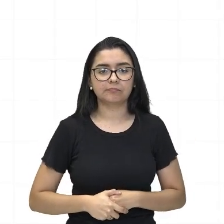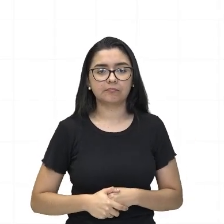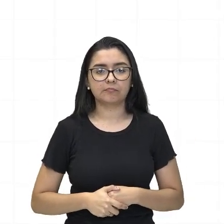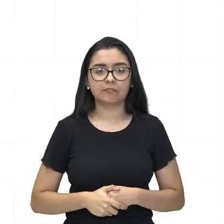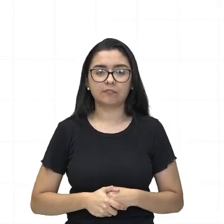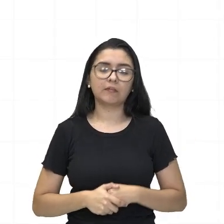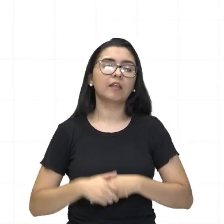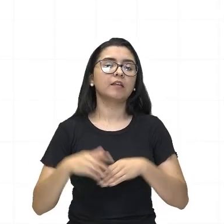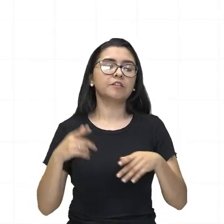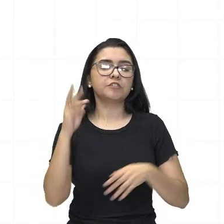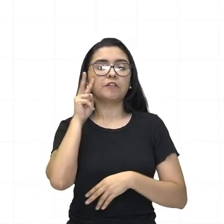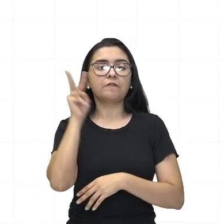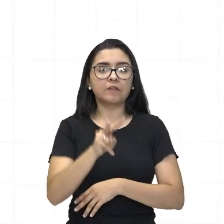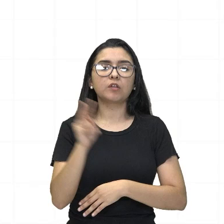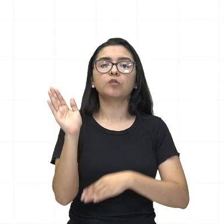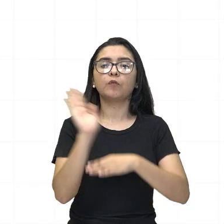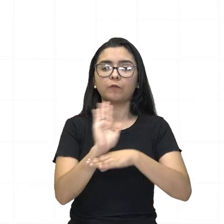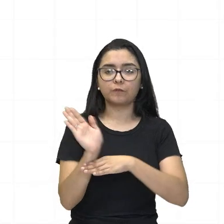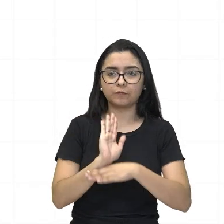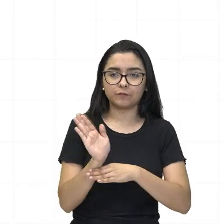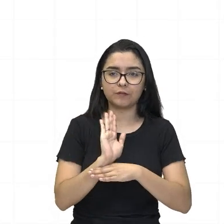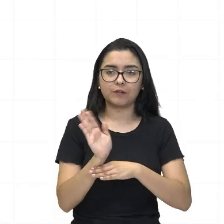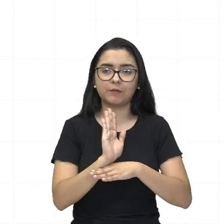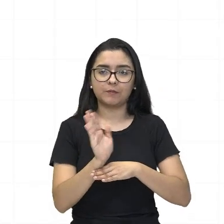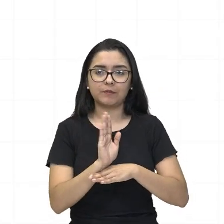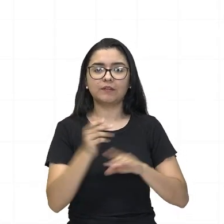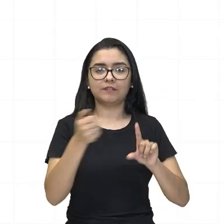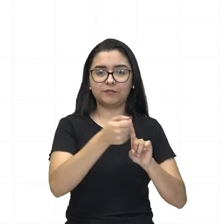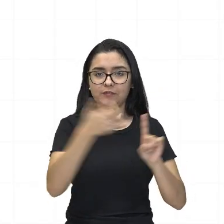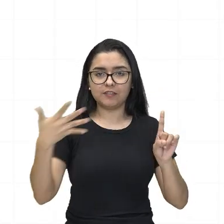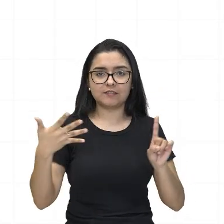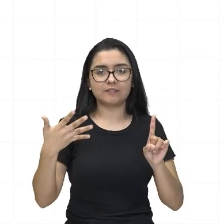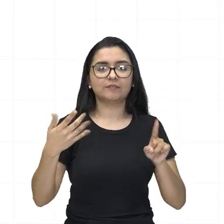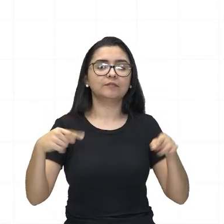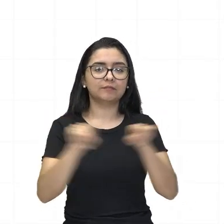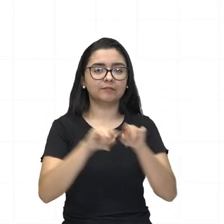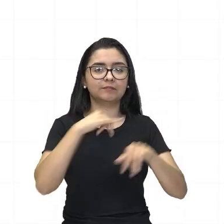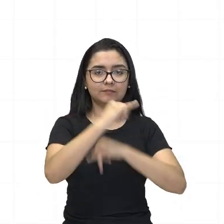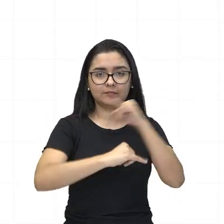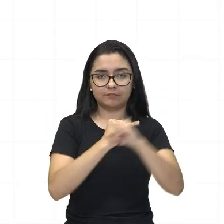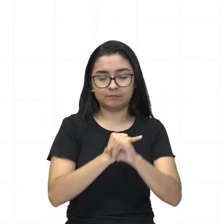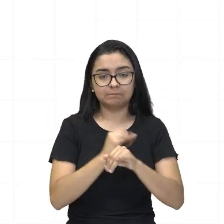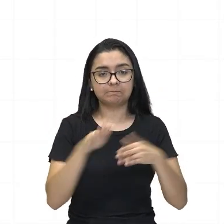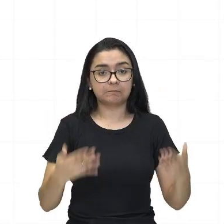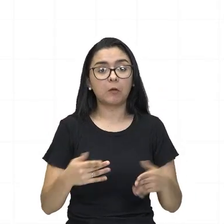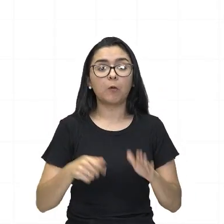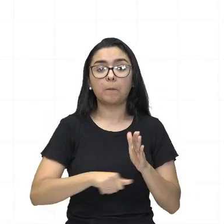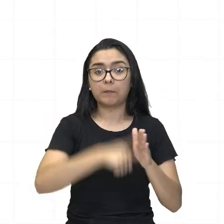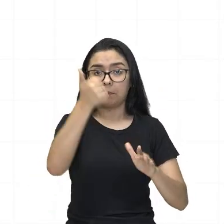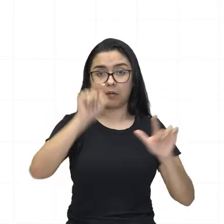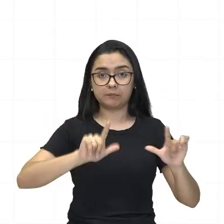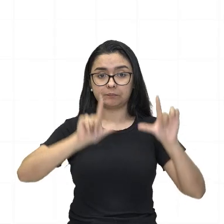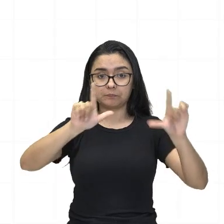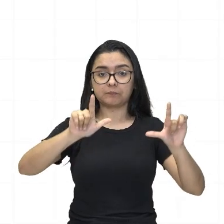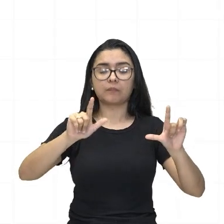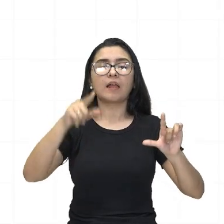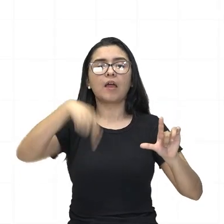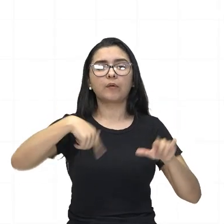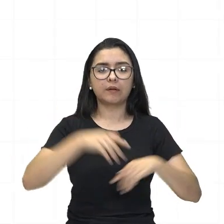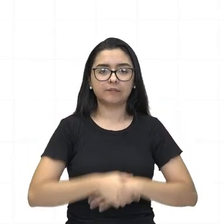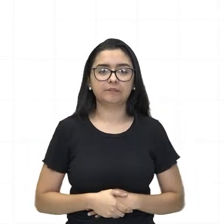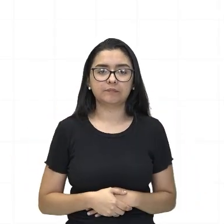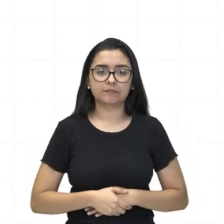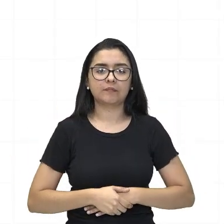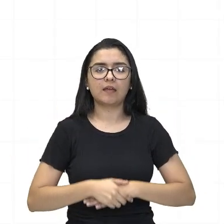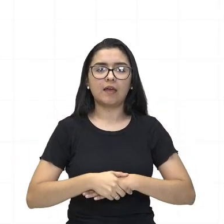nos filmes, na Netflix, nas séries que assistimos na internet. Vamos lá, o primeiro símbolo é a faixa de